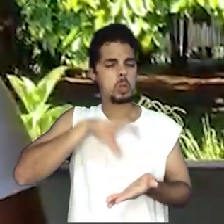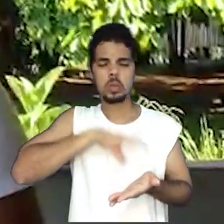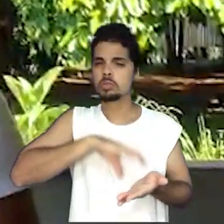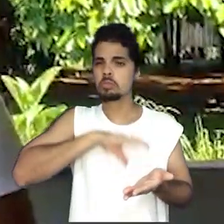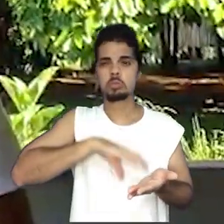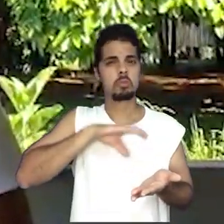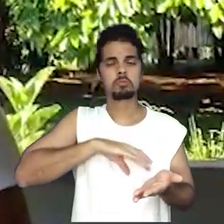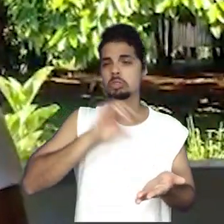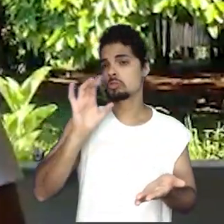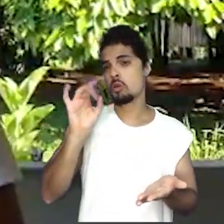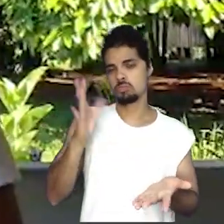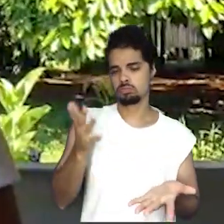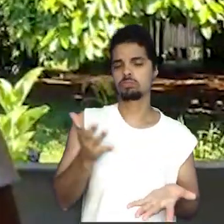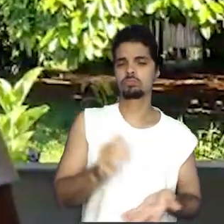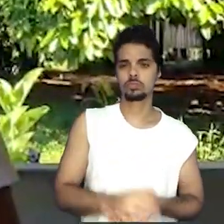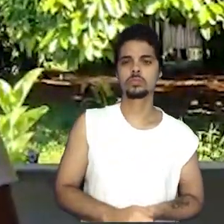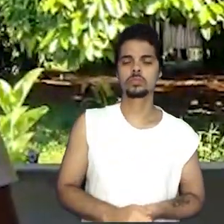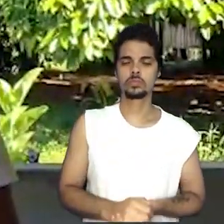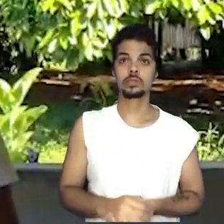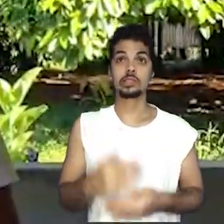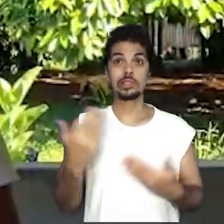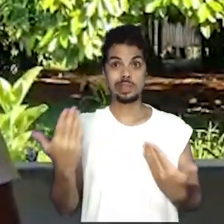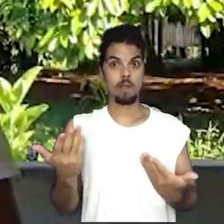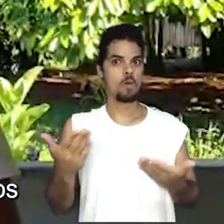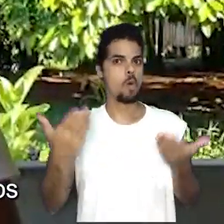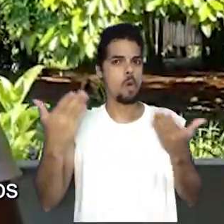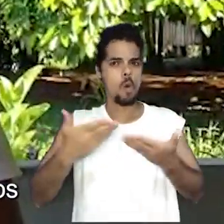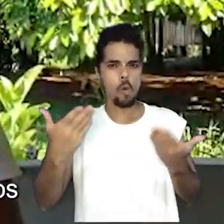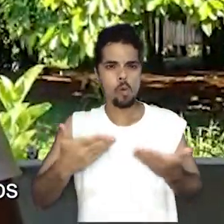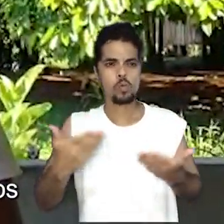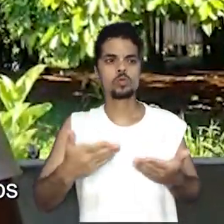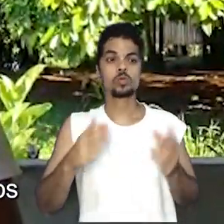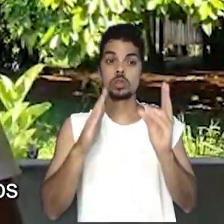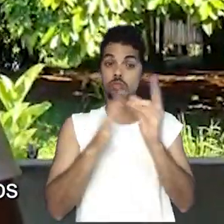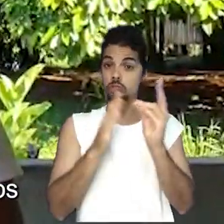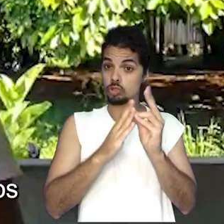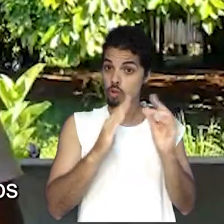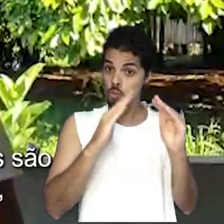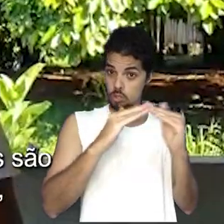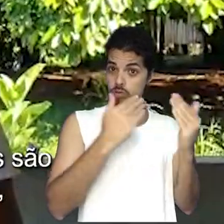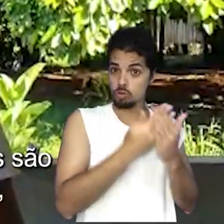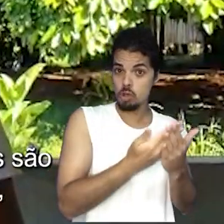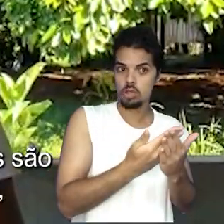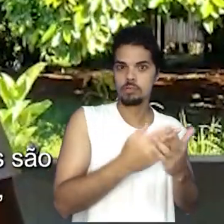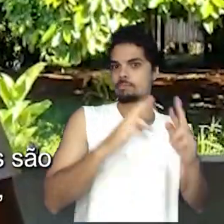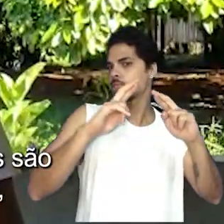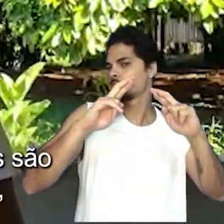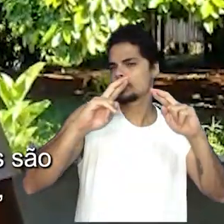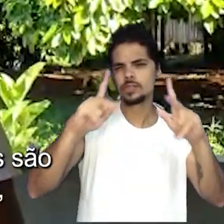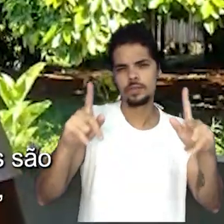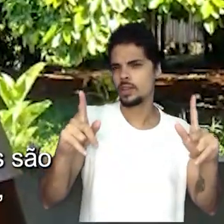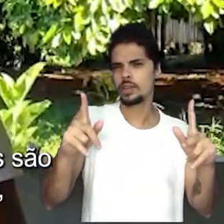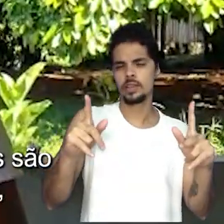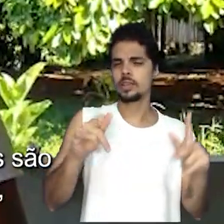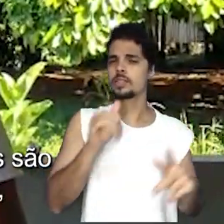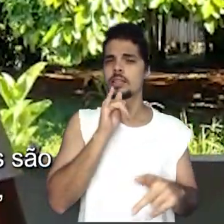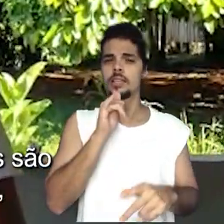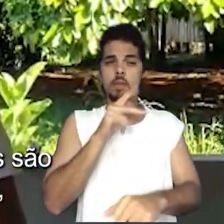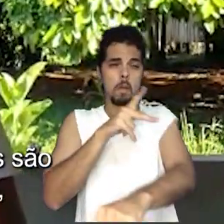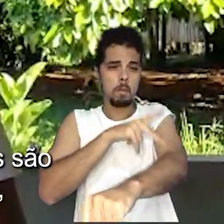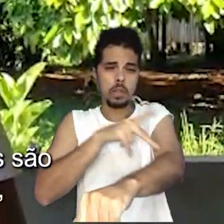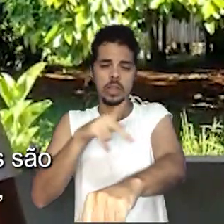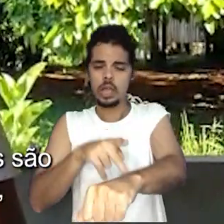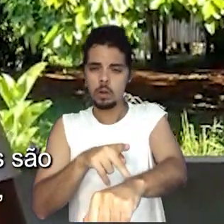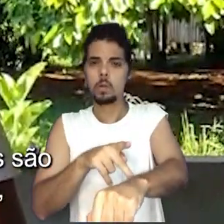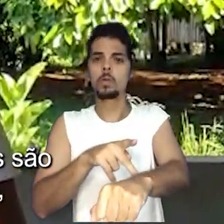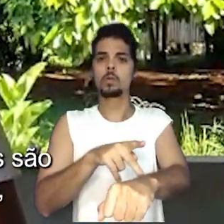tínhamos direito à educação diferenciada. Hoje nós temos, né? Hoje nas escolas indígenas, a maioria dos professores, eles são indígenas, os gestores são indígenas,